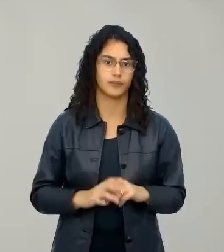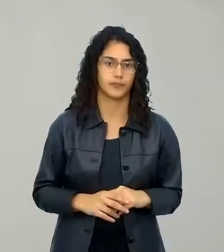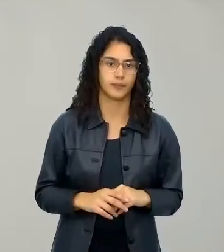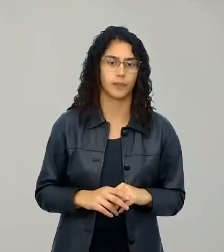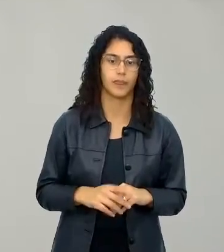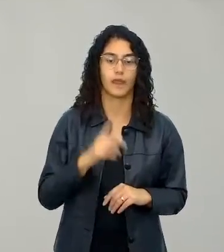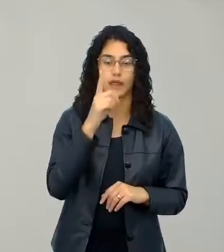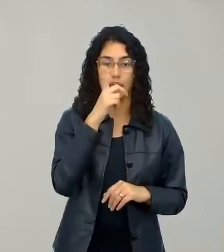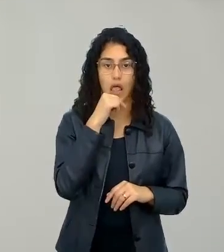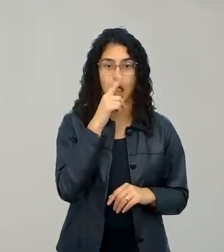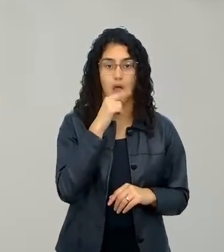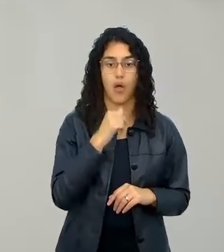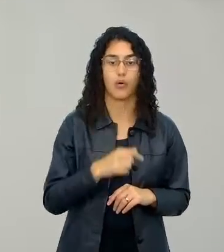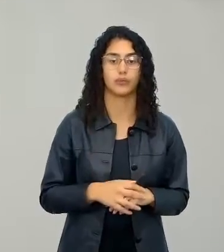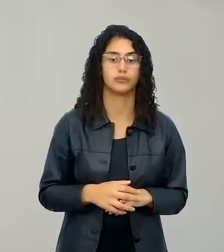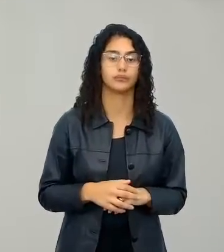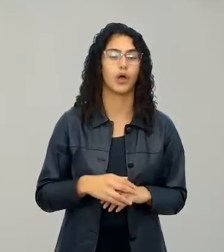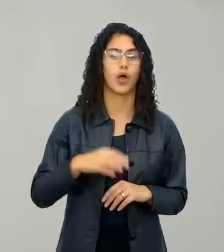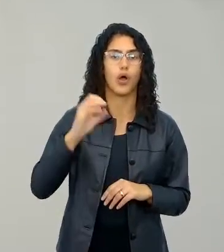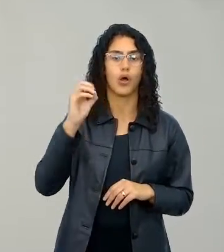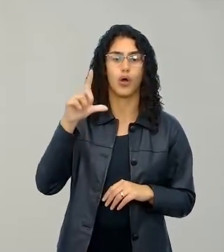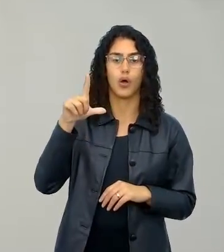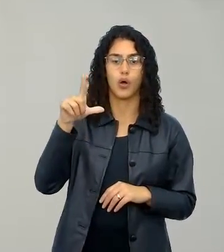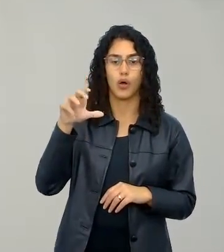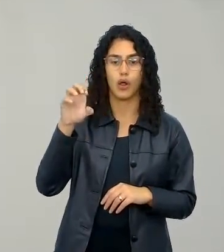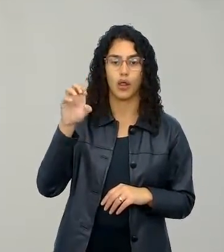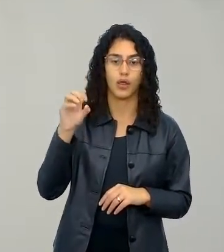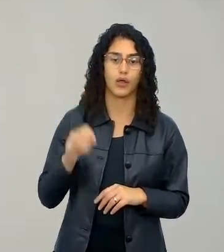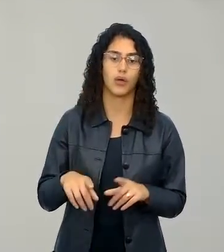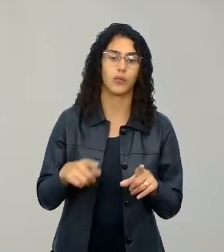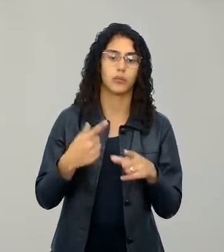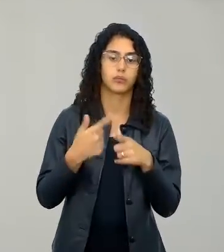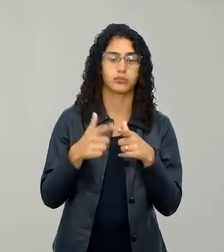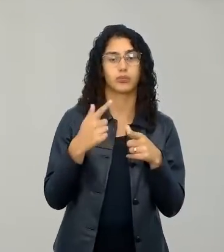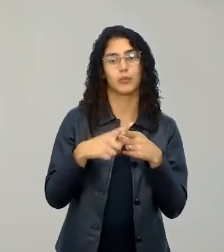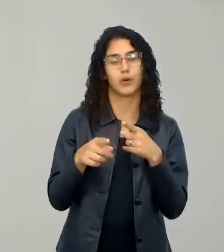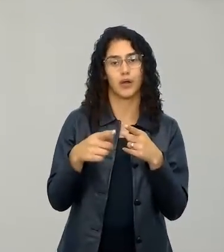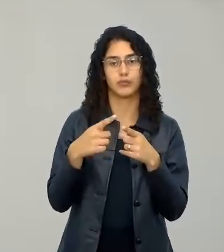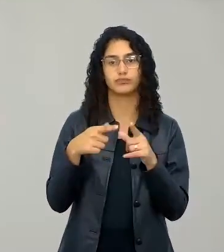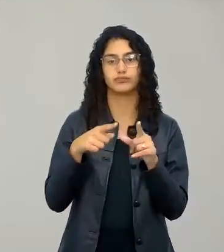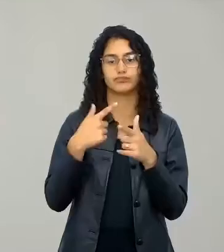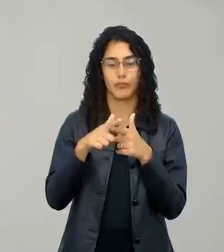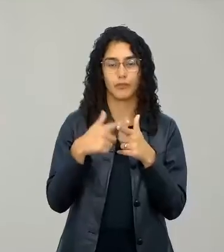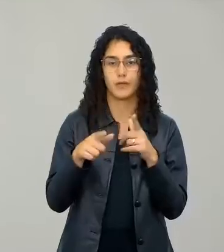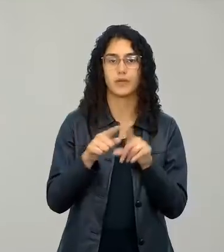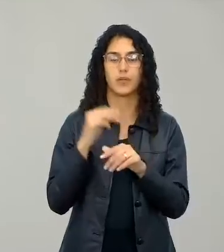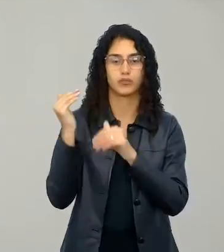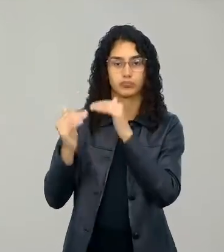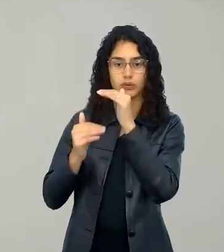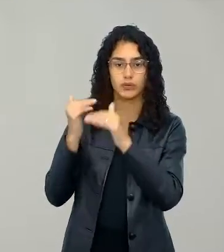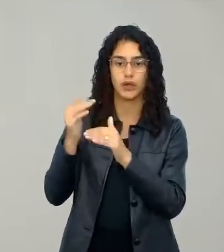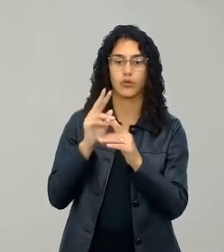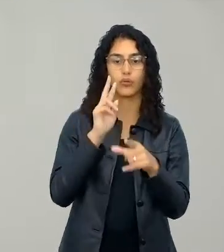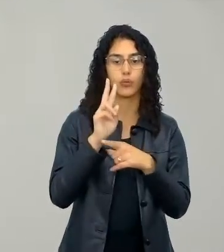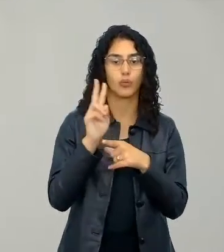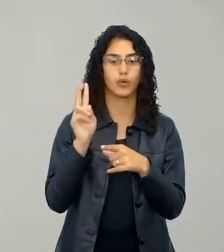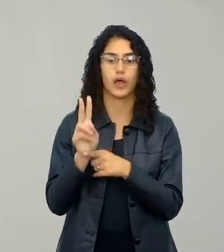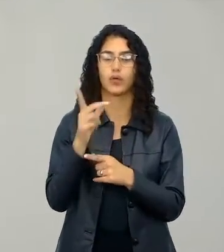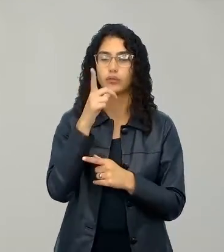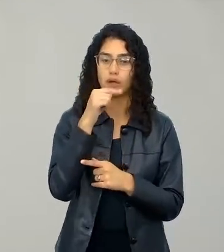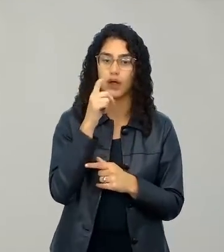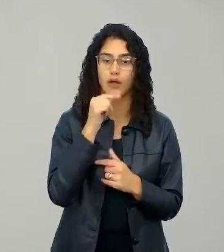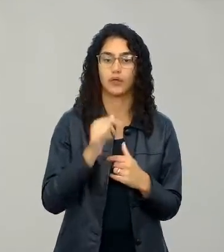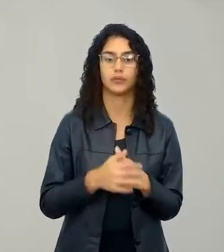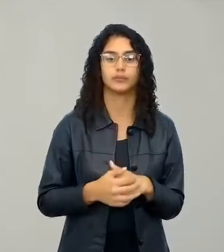Da água, né? Não joga óleo pela pia, além de entupir sua tubulação, dificulta ainda o processo de tratamento de